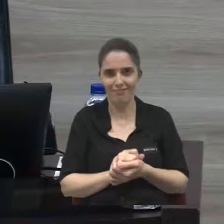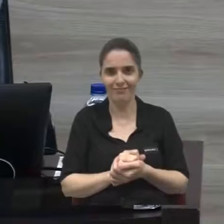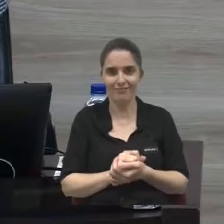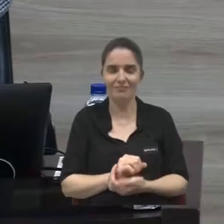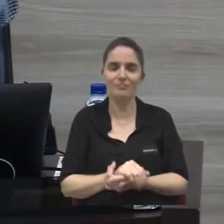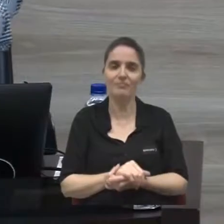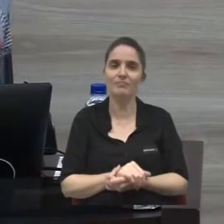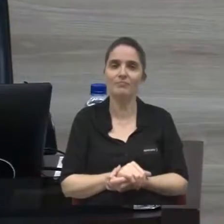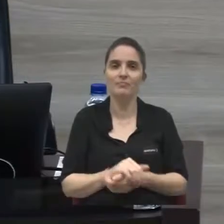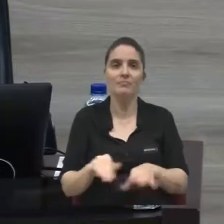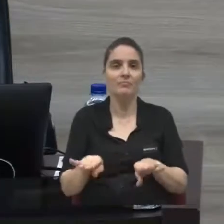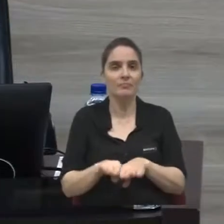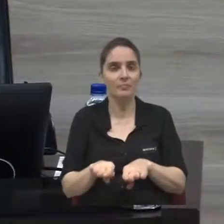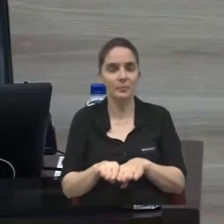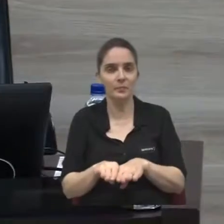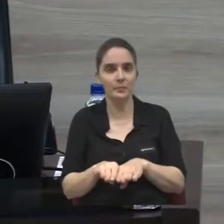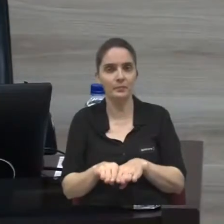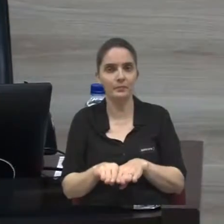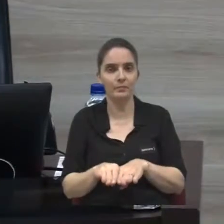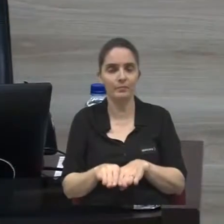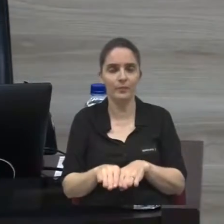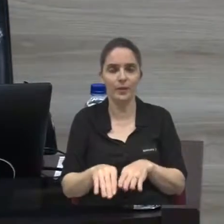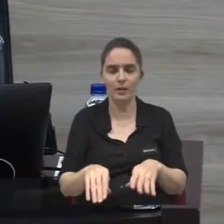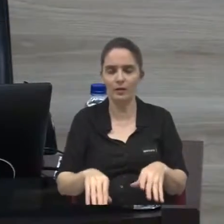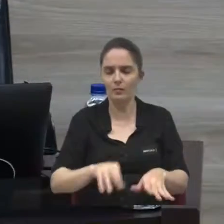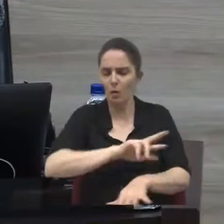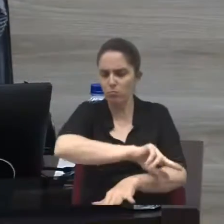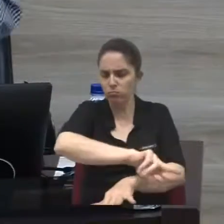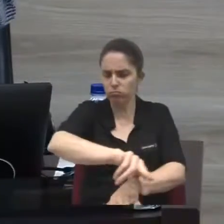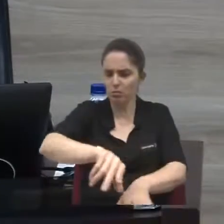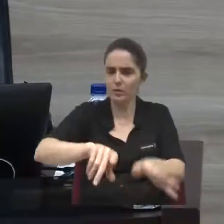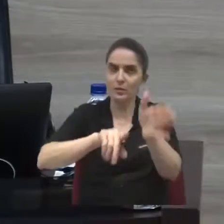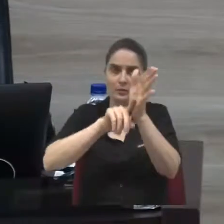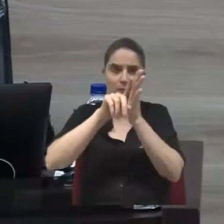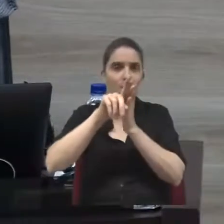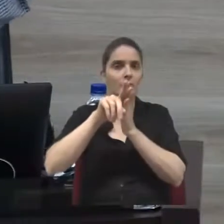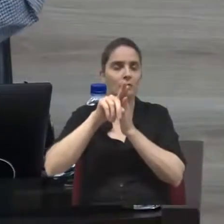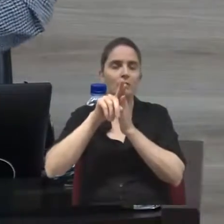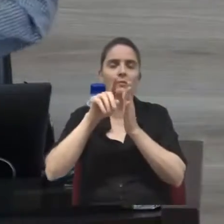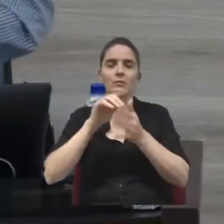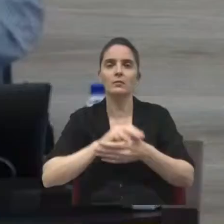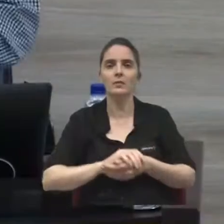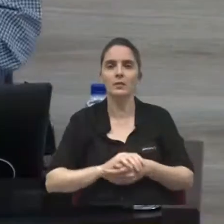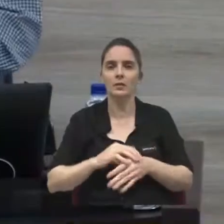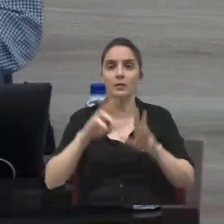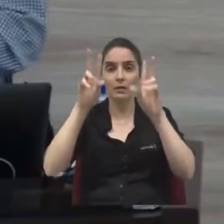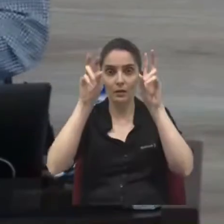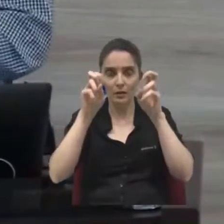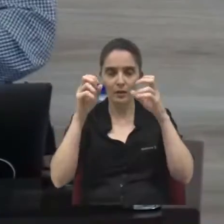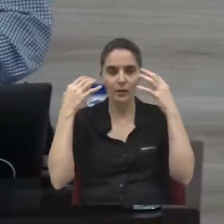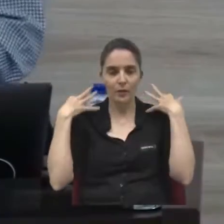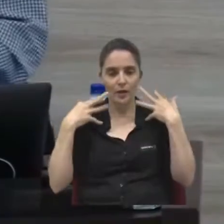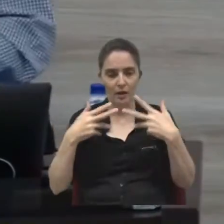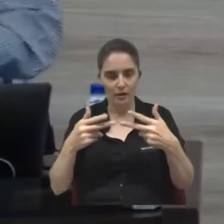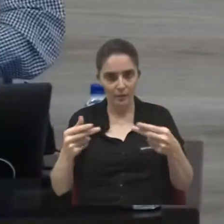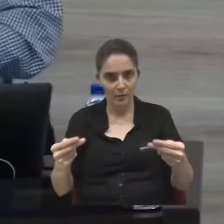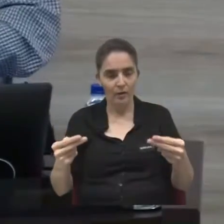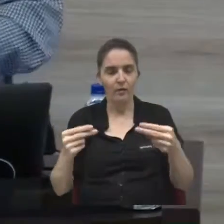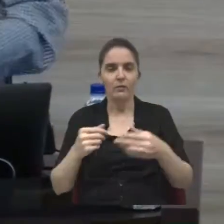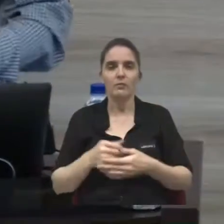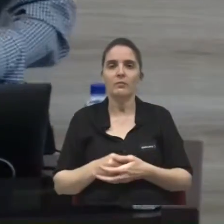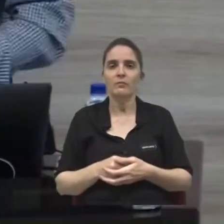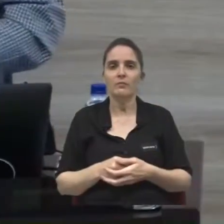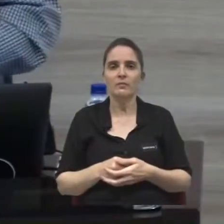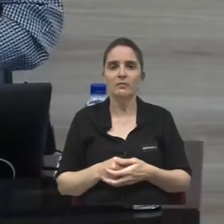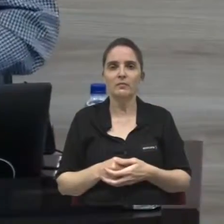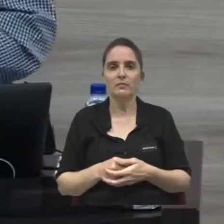E são inúmeros requerimentos, pedidos da população que trata de causa animal e série de questões que são feitas ao Poder Executivo, no sentido de que